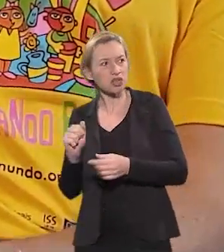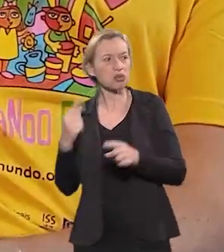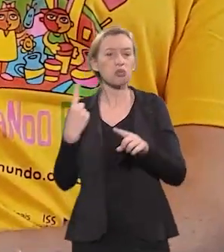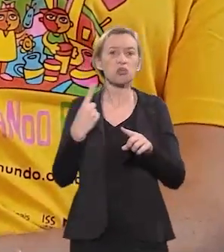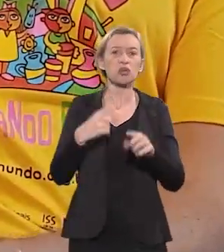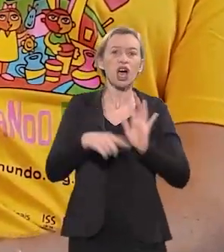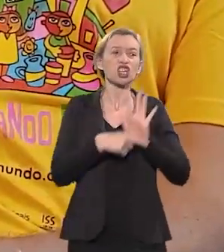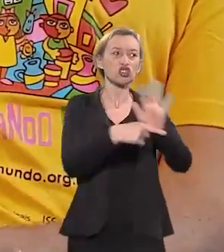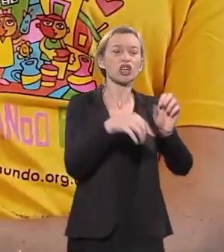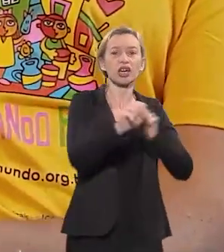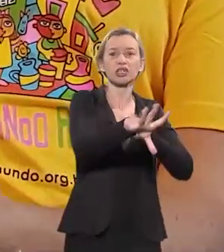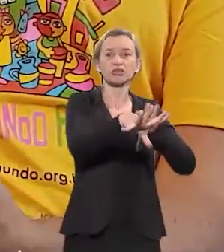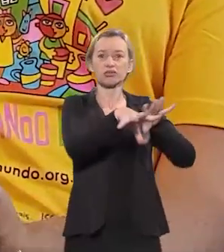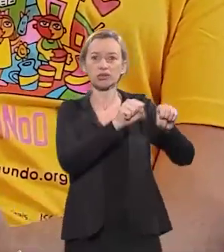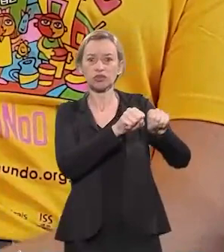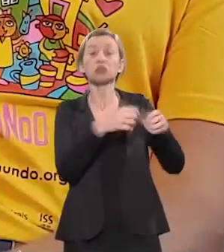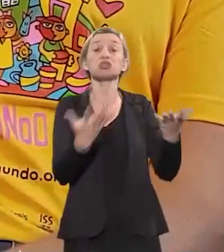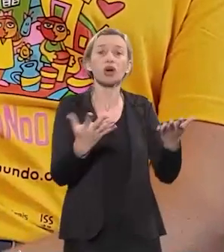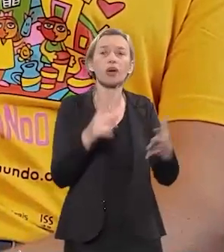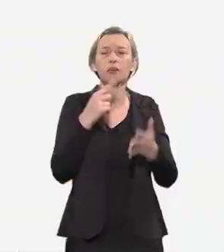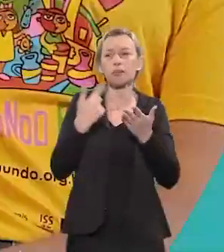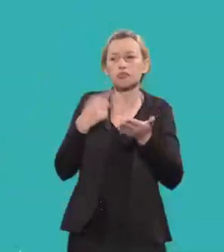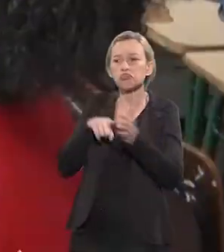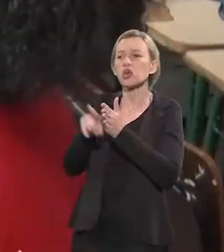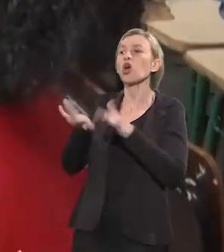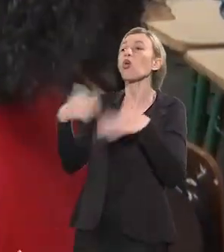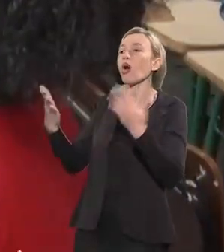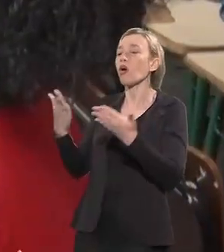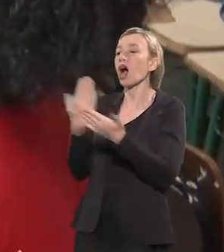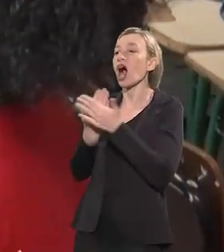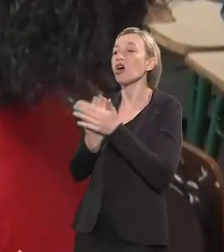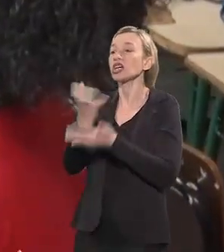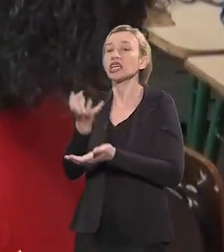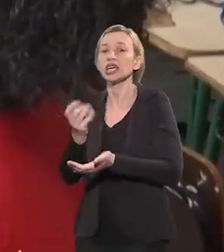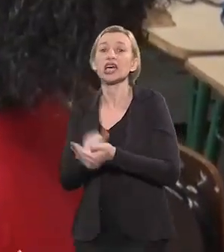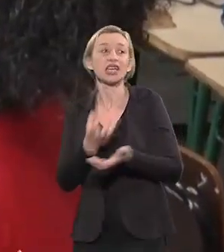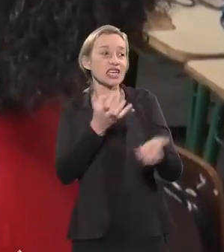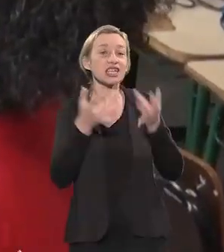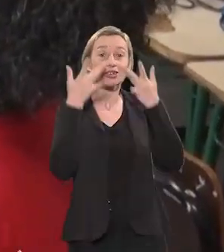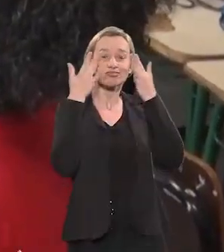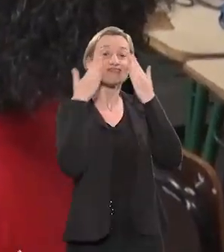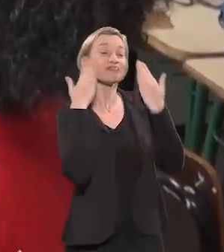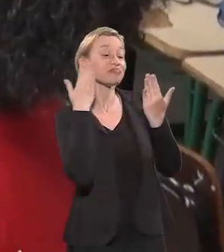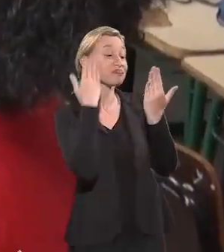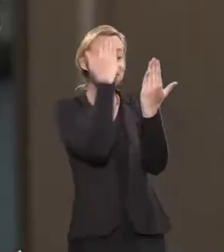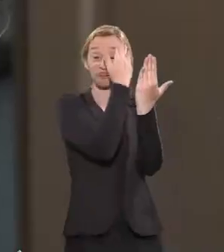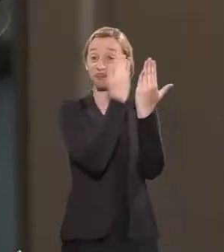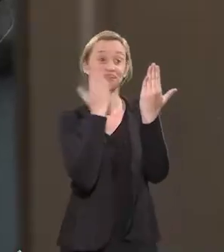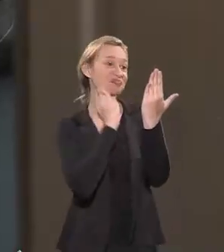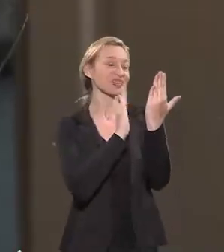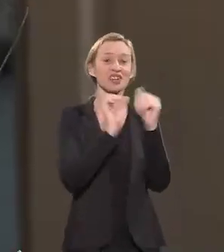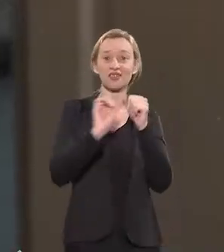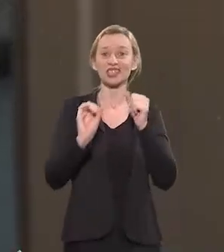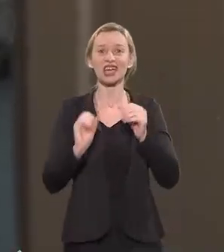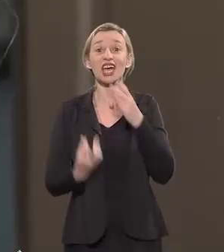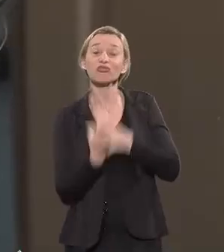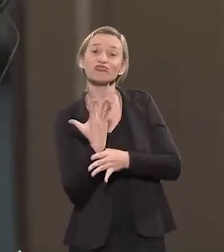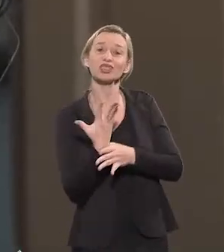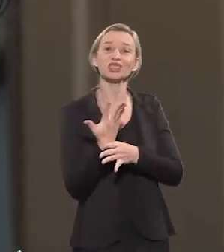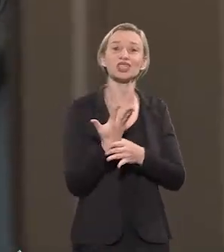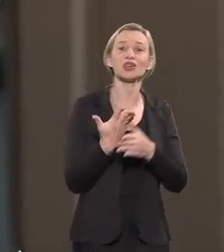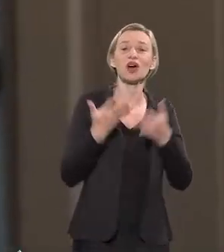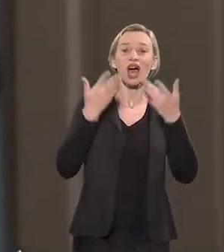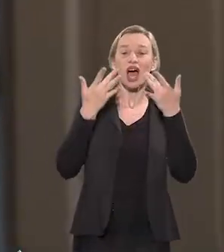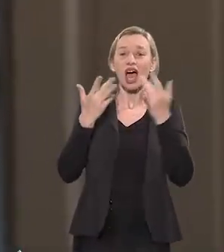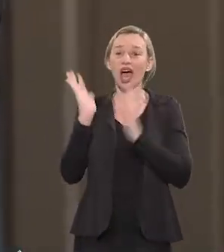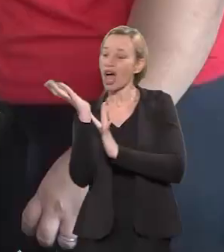capacitação? E a gente começou a pesquisar quais eram as aulas que elas mais queriam. E no primeiro momento o que elas queriam era maquiagem. A gente quer aprender a fazer maquiagem, e aí